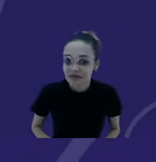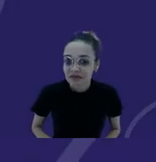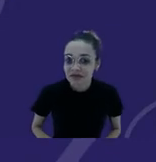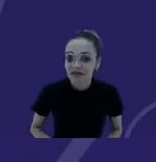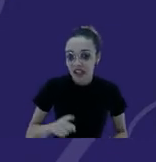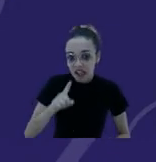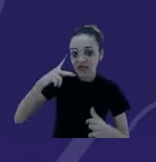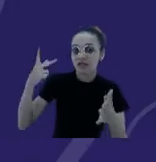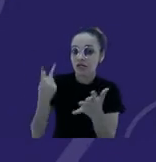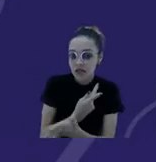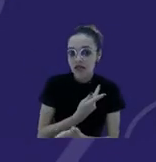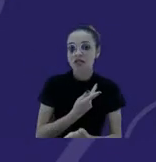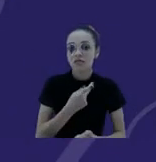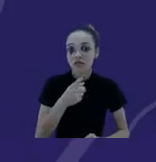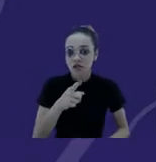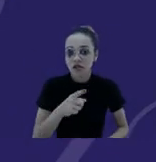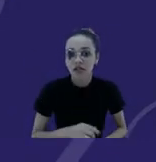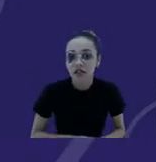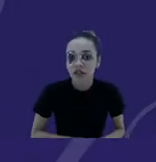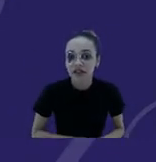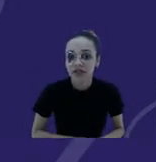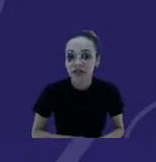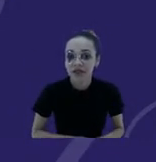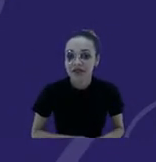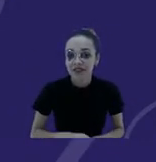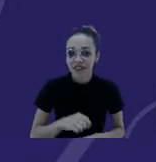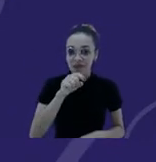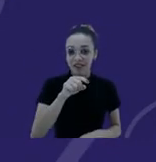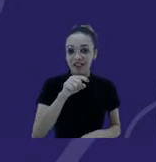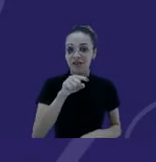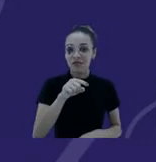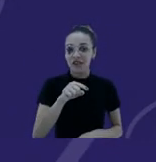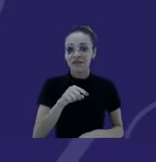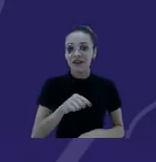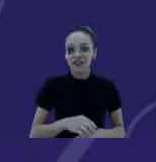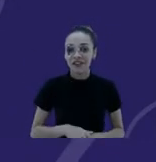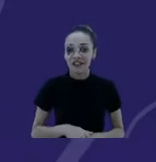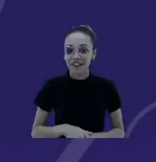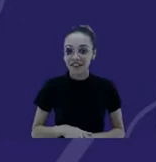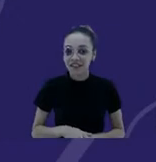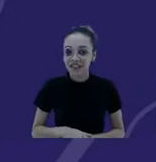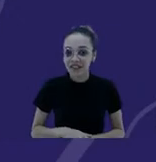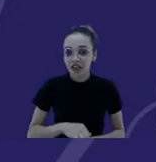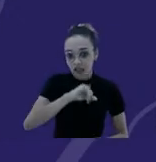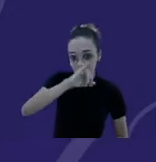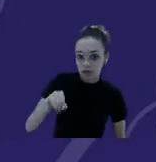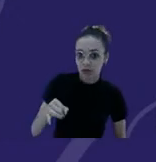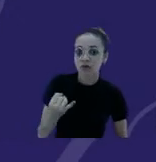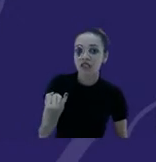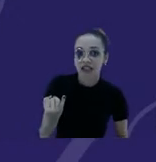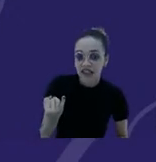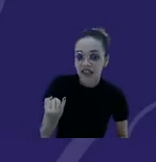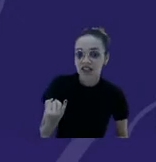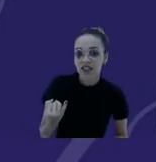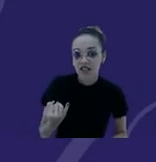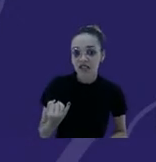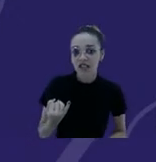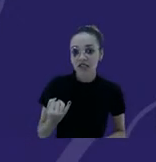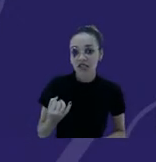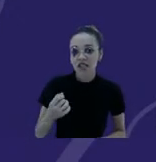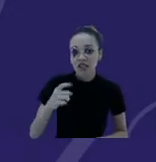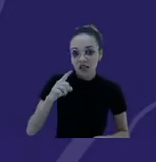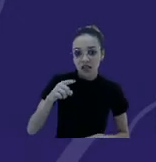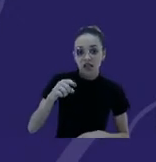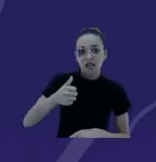Fundação Oswaldo Cruz por essa, né, por essa oportunidade, desse fechamento da